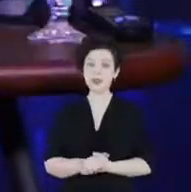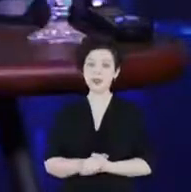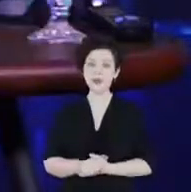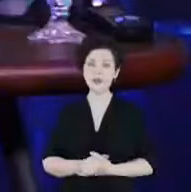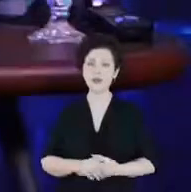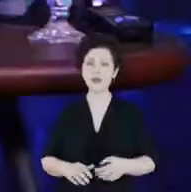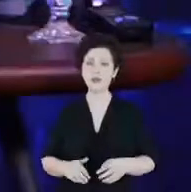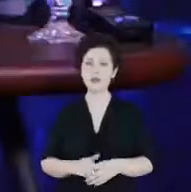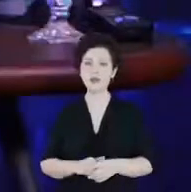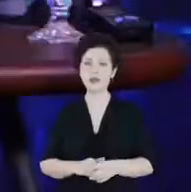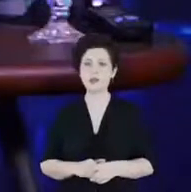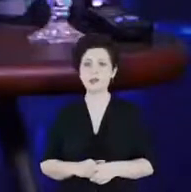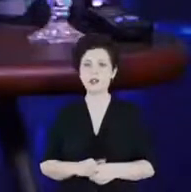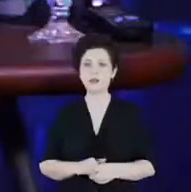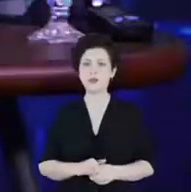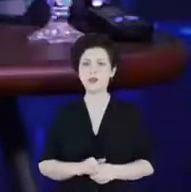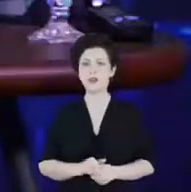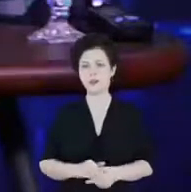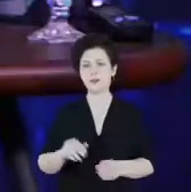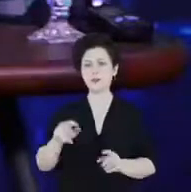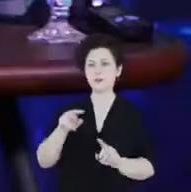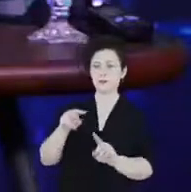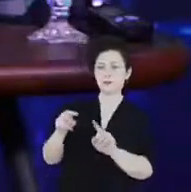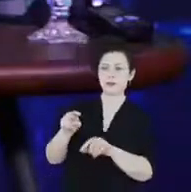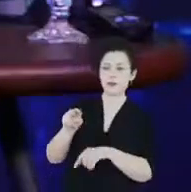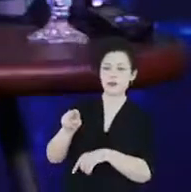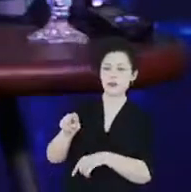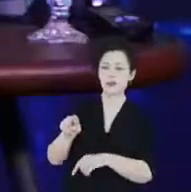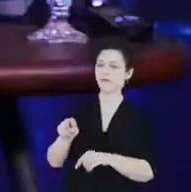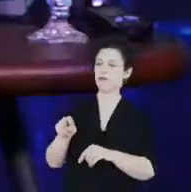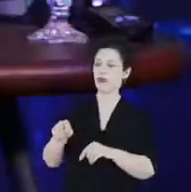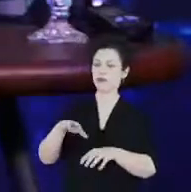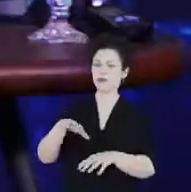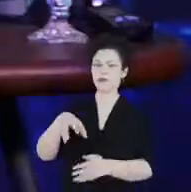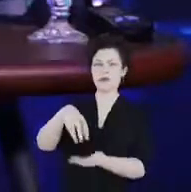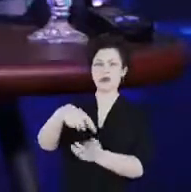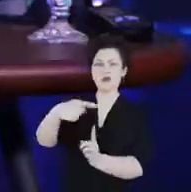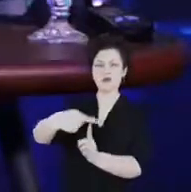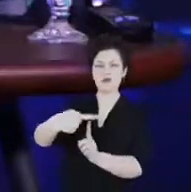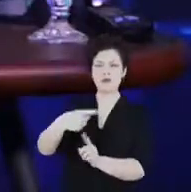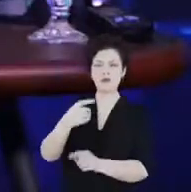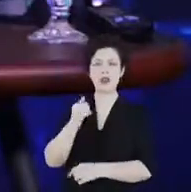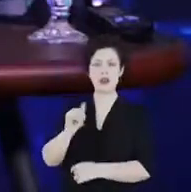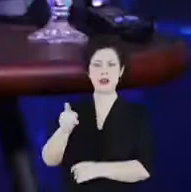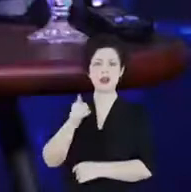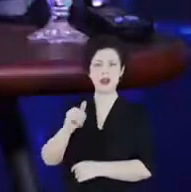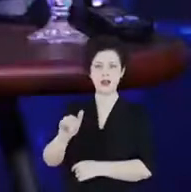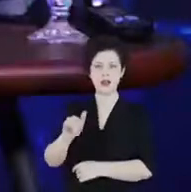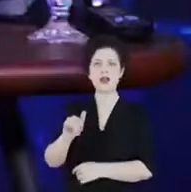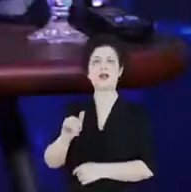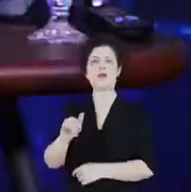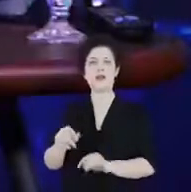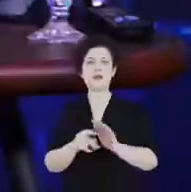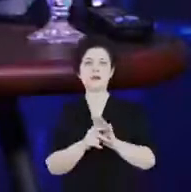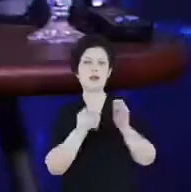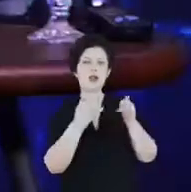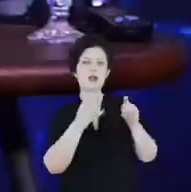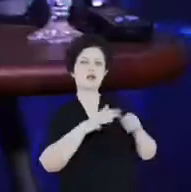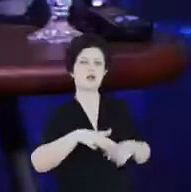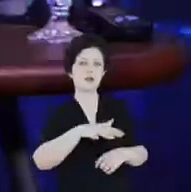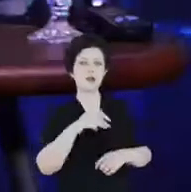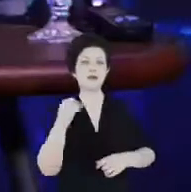que temos. Ao olhar para essa matriz, seja elétrica, seja energética, é